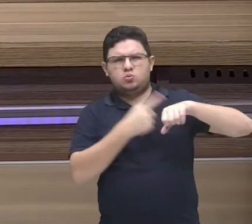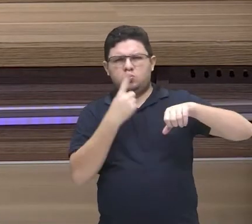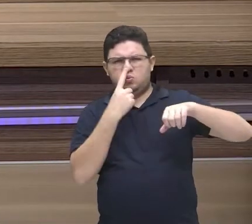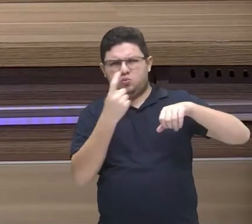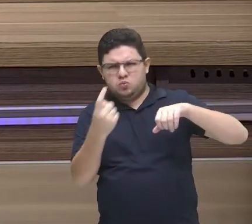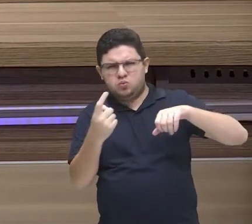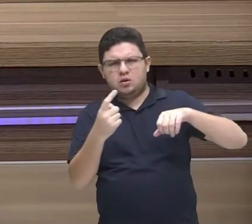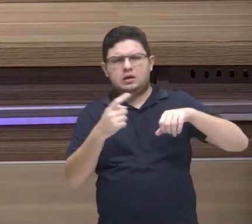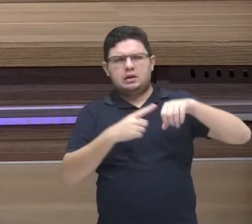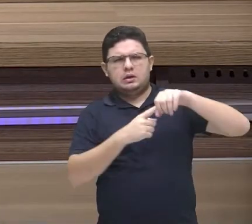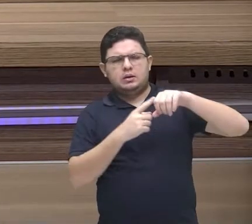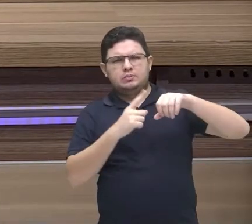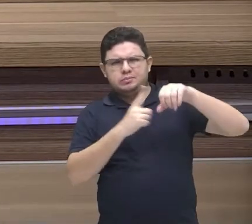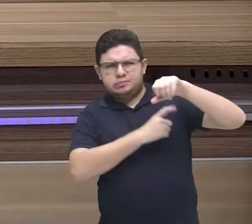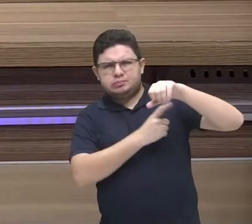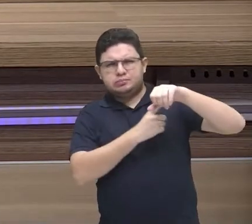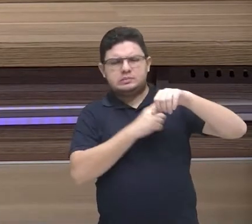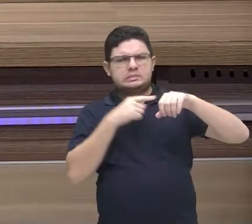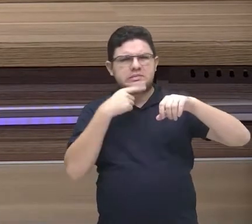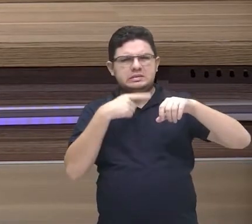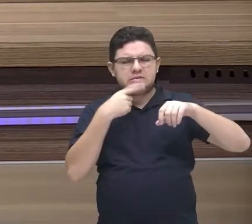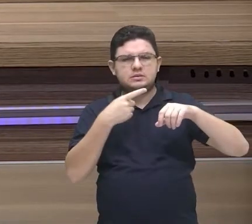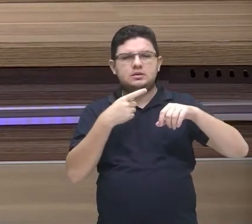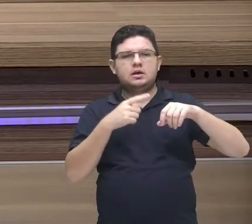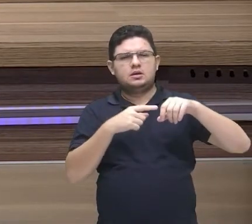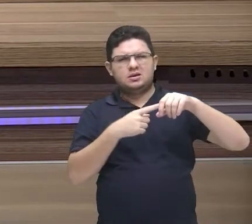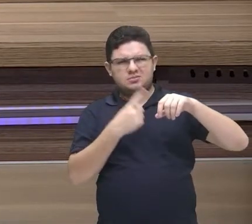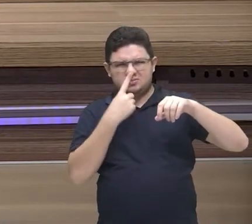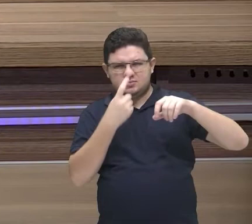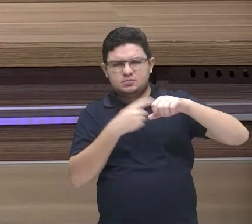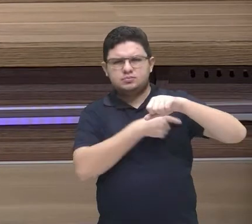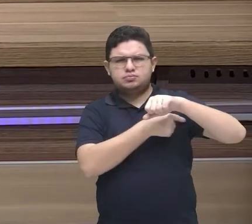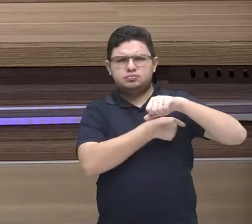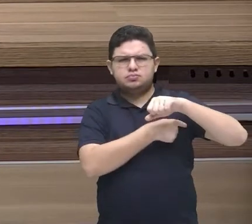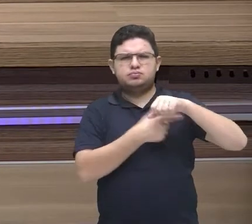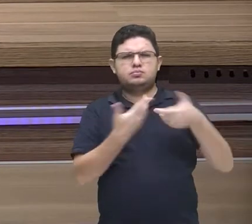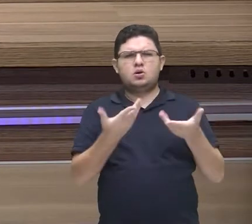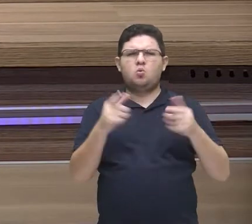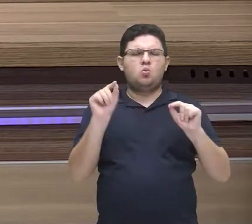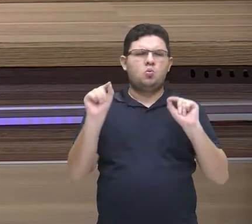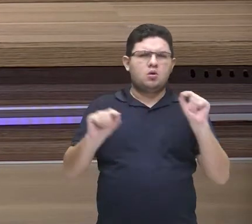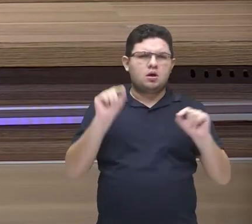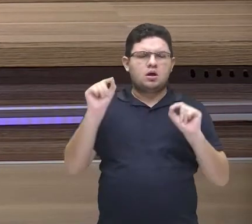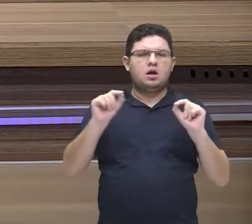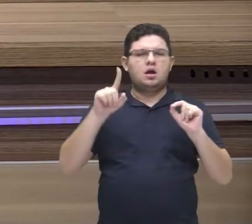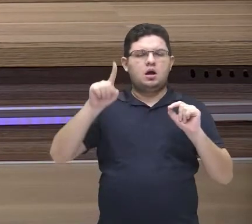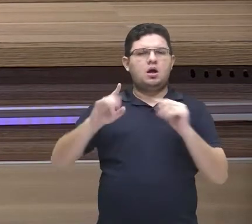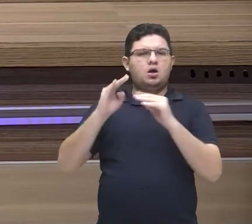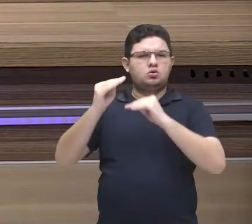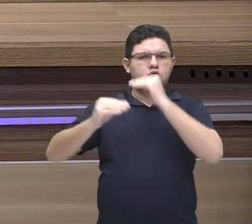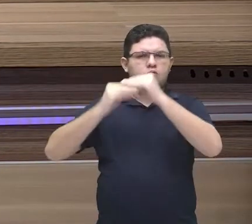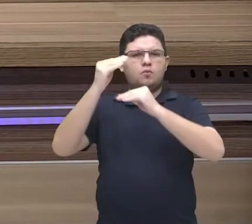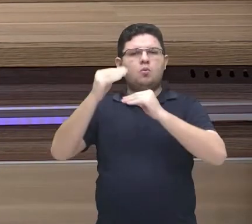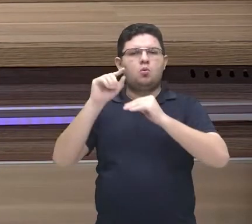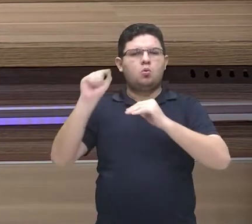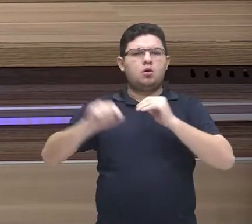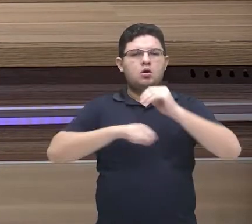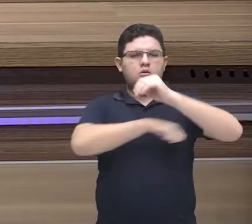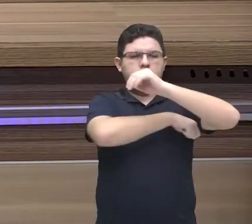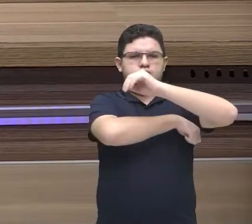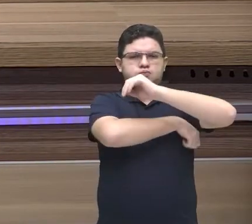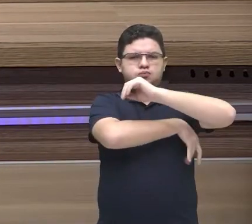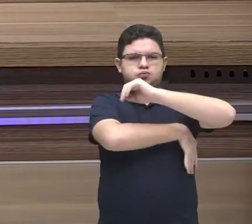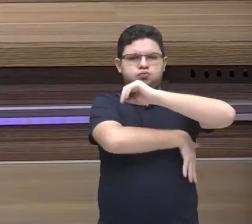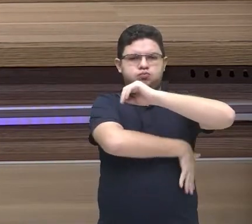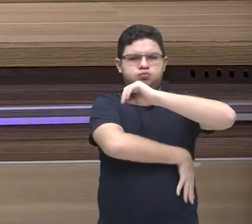aí começa uma confusão, esse aqui está com mau cheiro assim, assado. E o que é aquilo ali? Aquilo ali é um desenvolvimento, o suor, o pelo